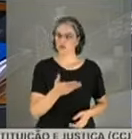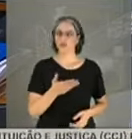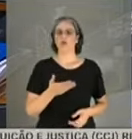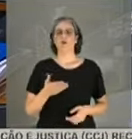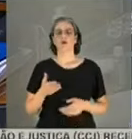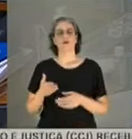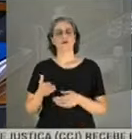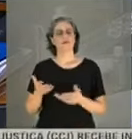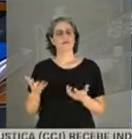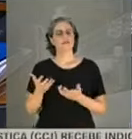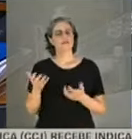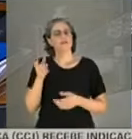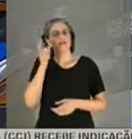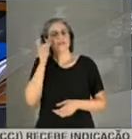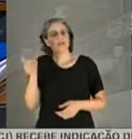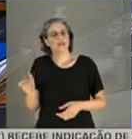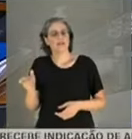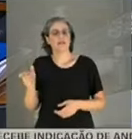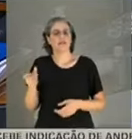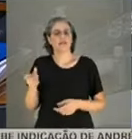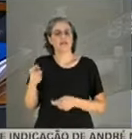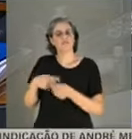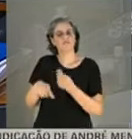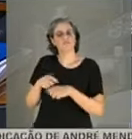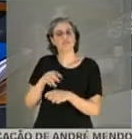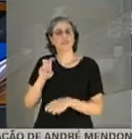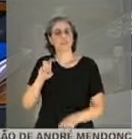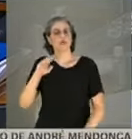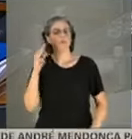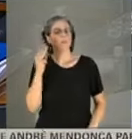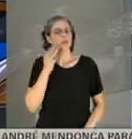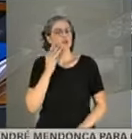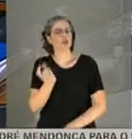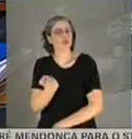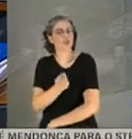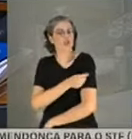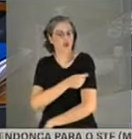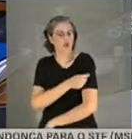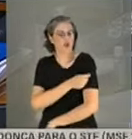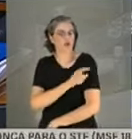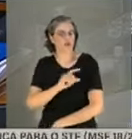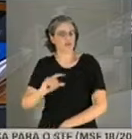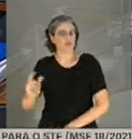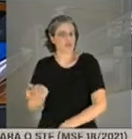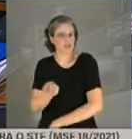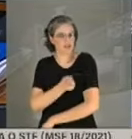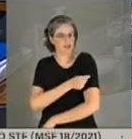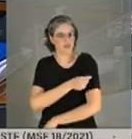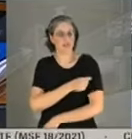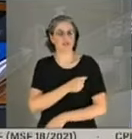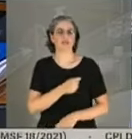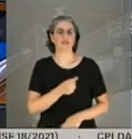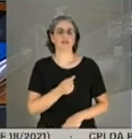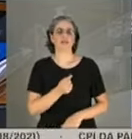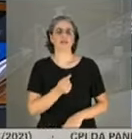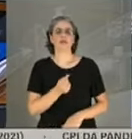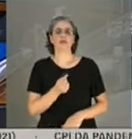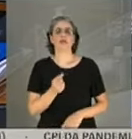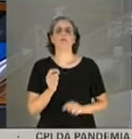Precisa intermediaria a aquisição de 5 milhões de doses de vacinas para as